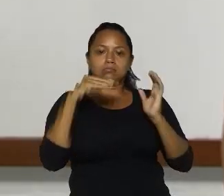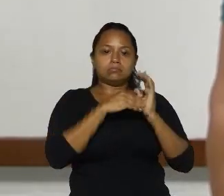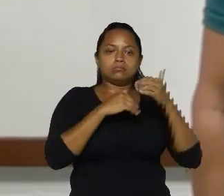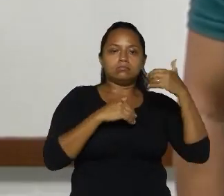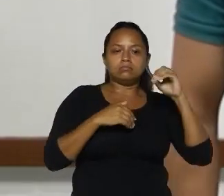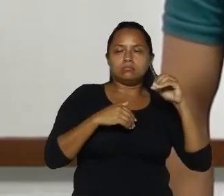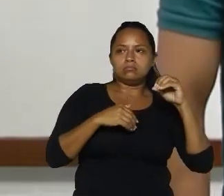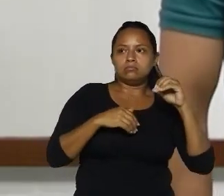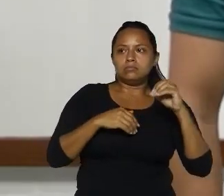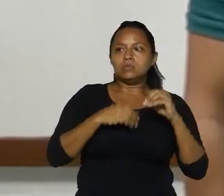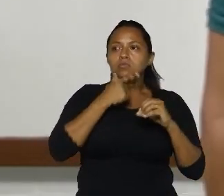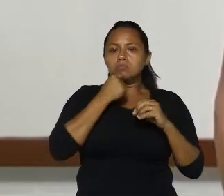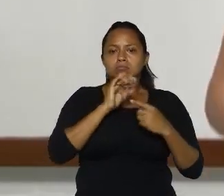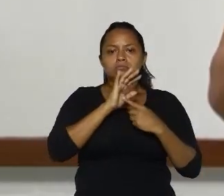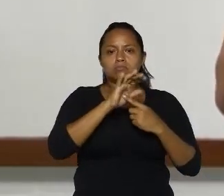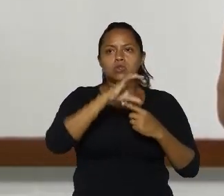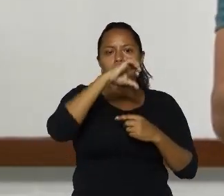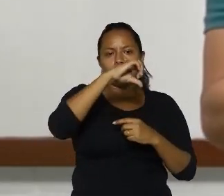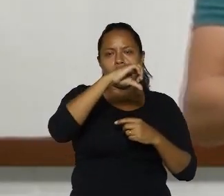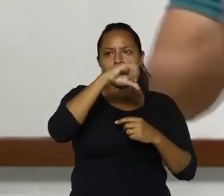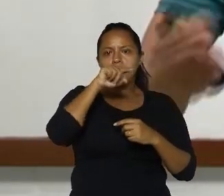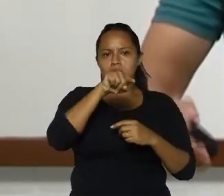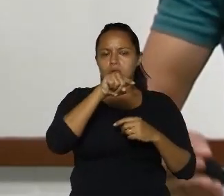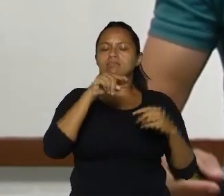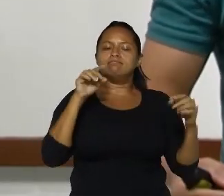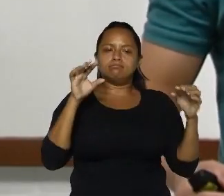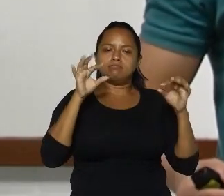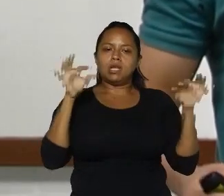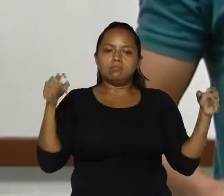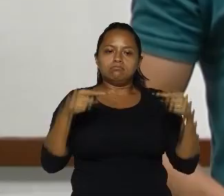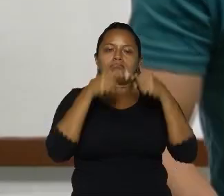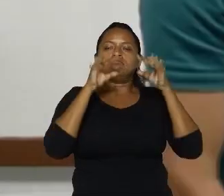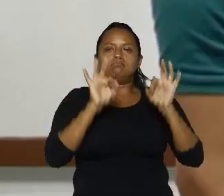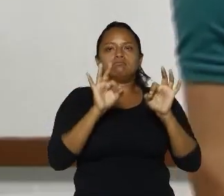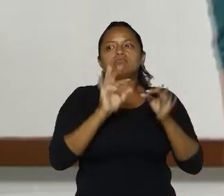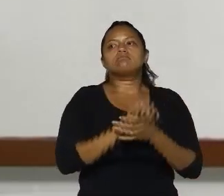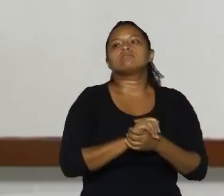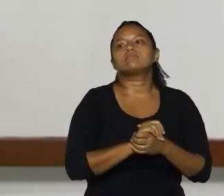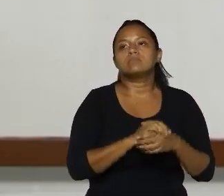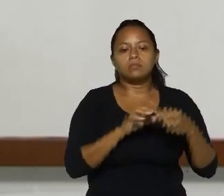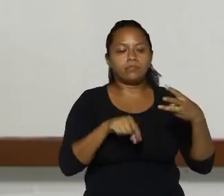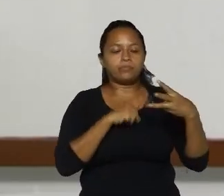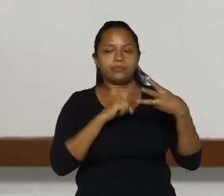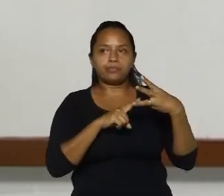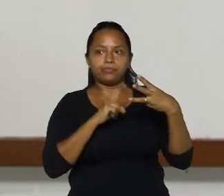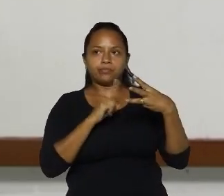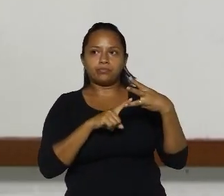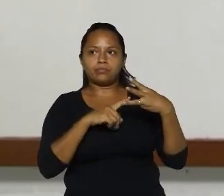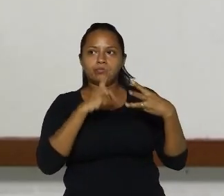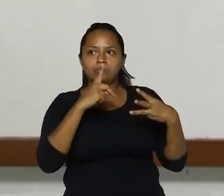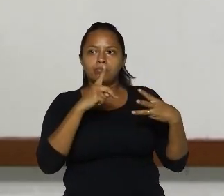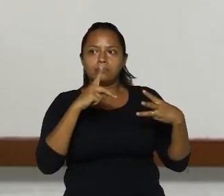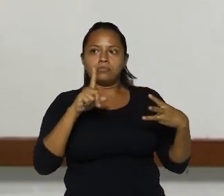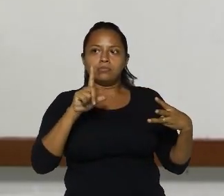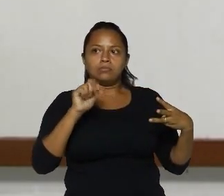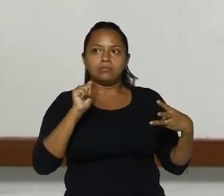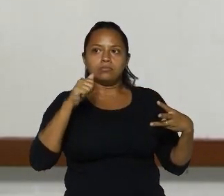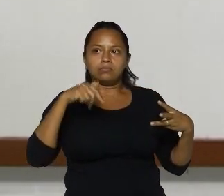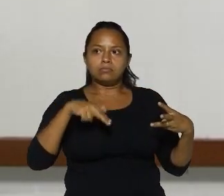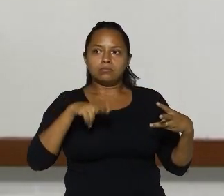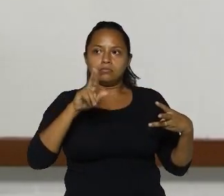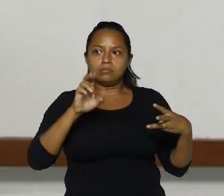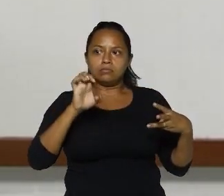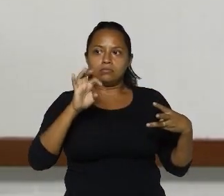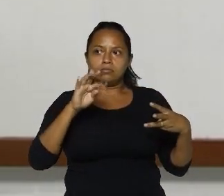apresenta 9.000, significa dizer que ele está dentro do valor de referência. O terceiro componente do paciente,